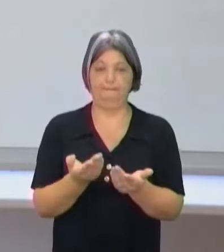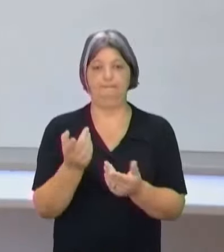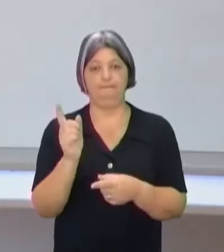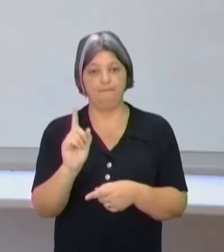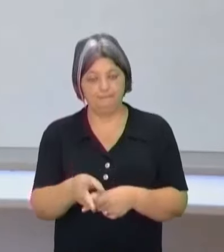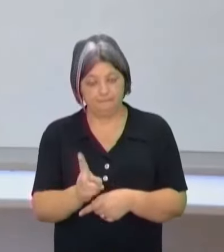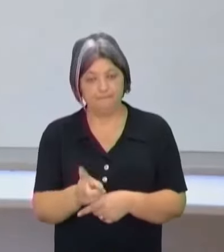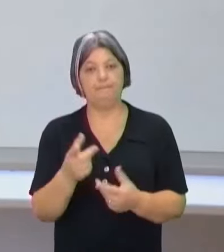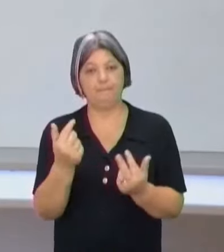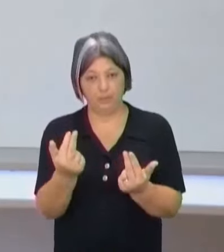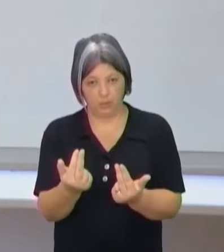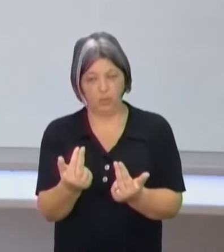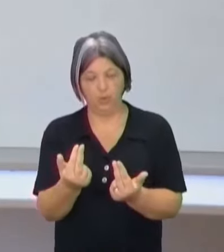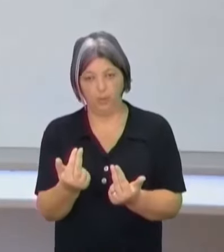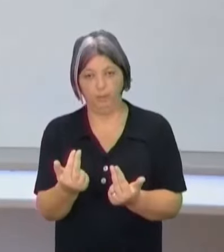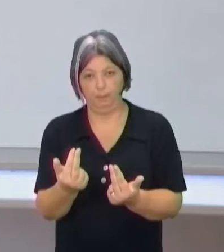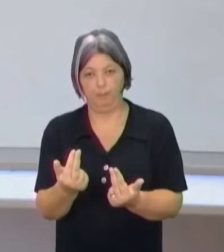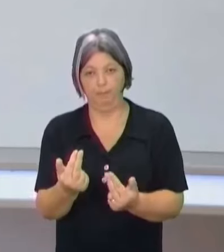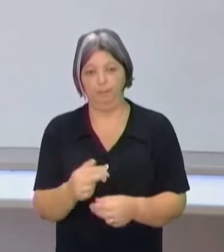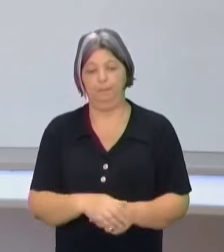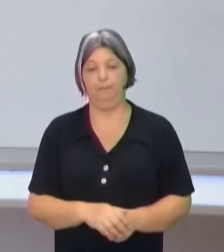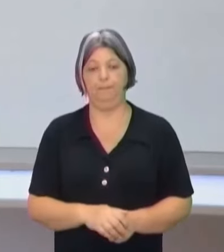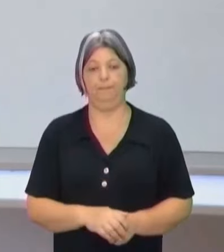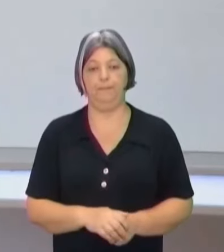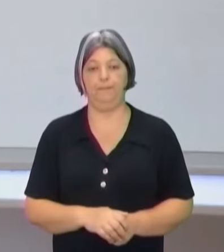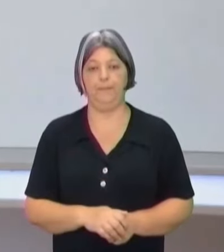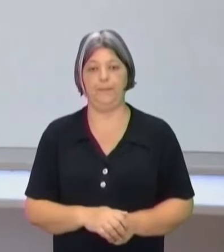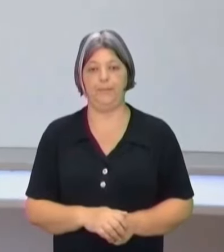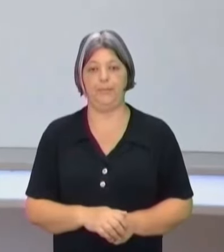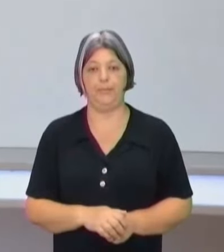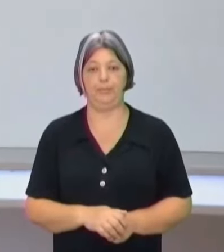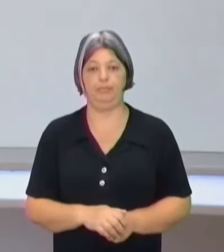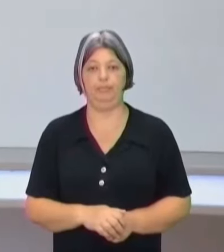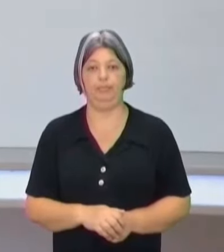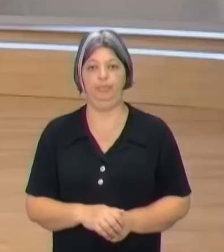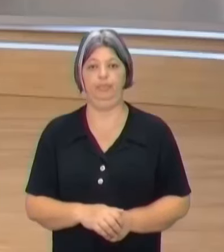reação conseguiu atingir o tal do equilíbrio químico.